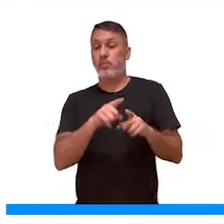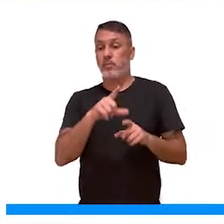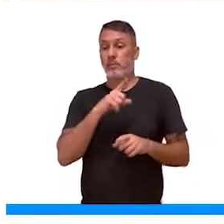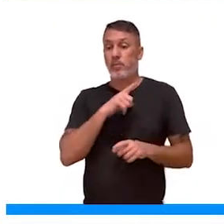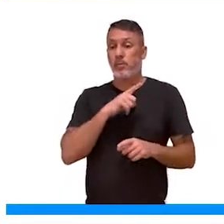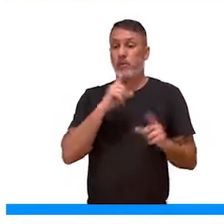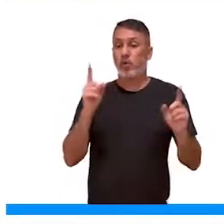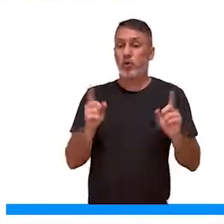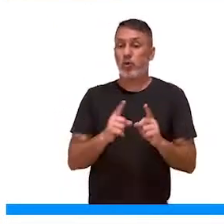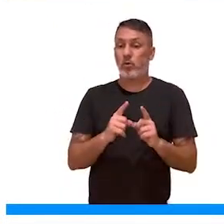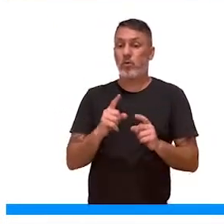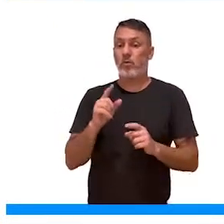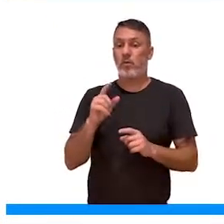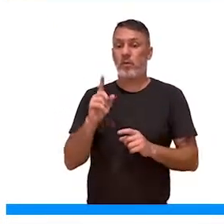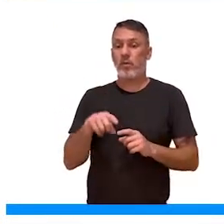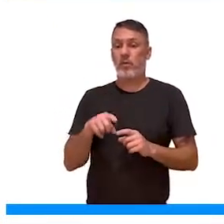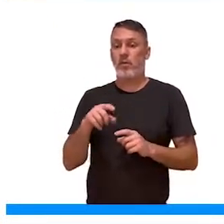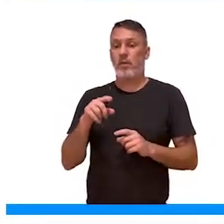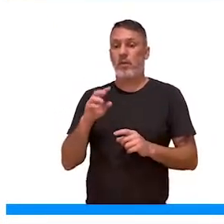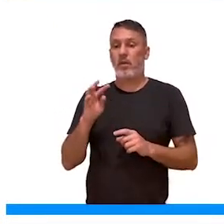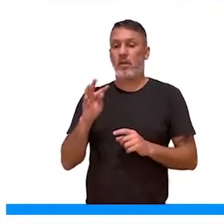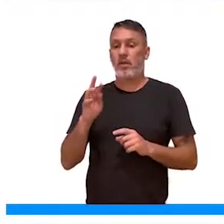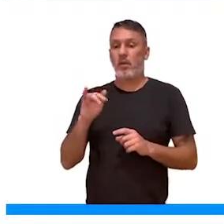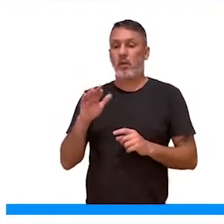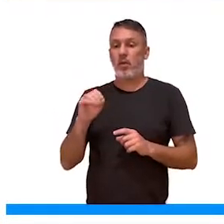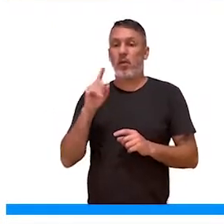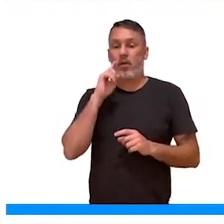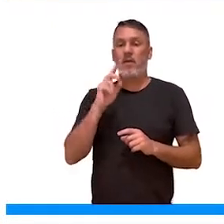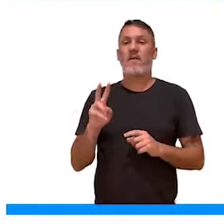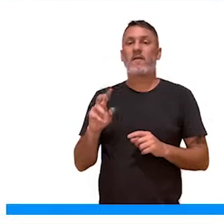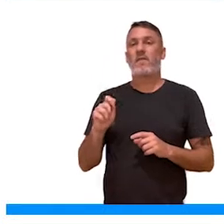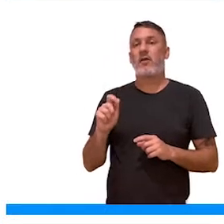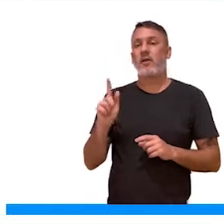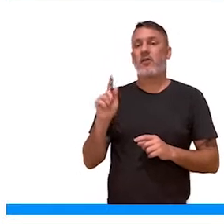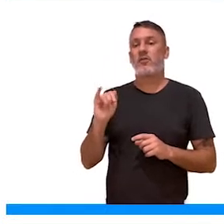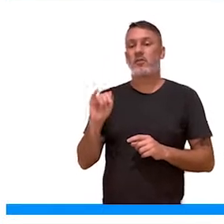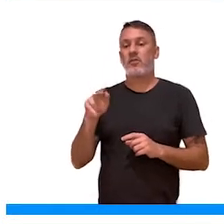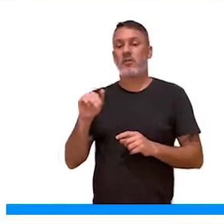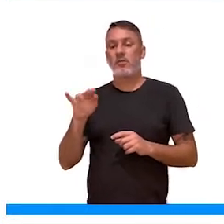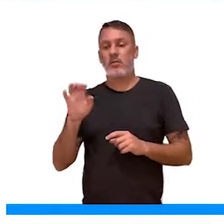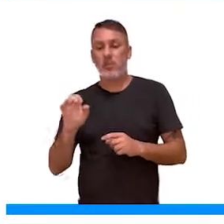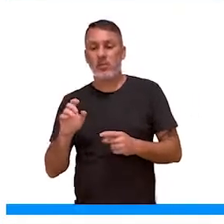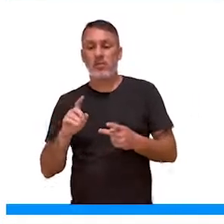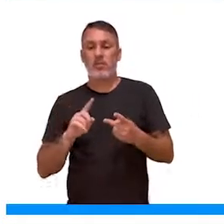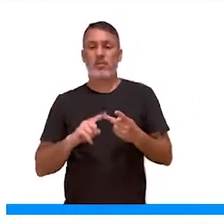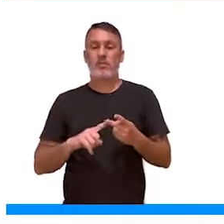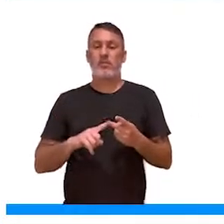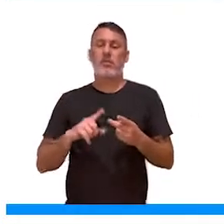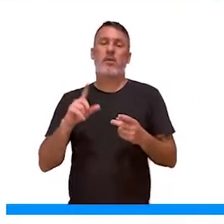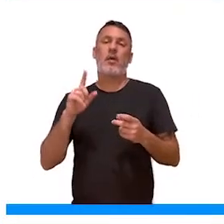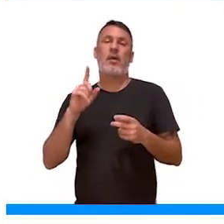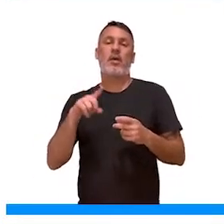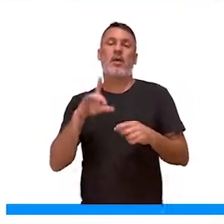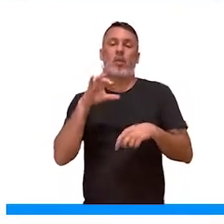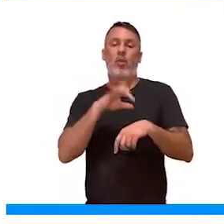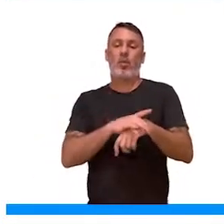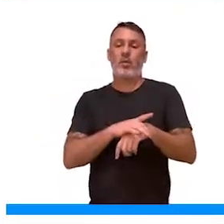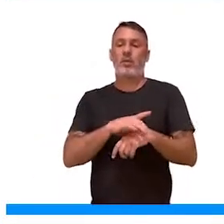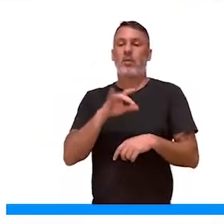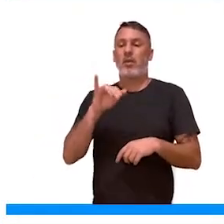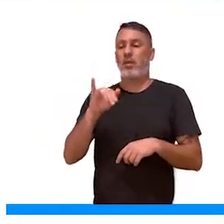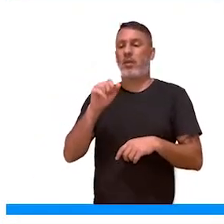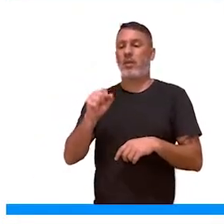E temos a Trichomonas vaginalis, que é um protozoário monoxênico, que ele pode provocar tricomoníase, que é uma IST, que vai